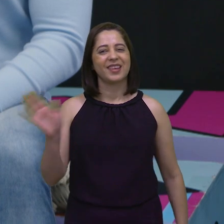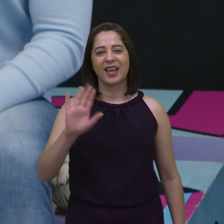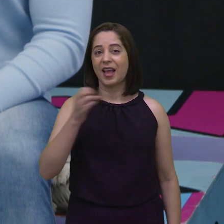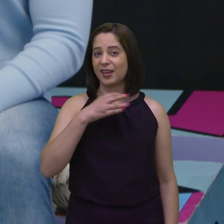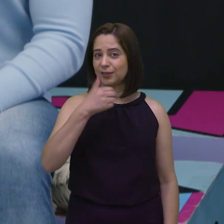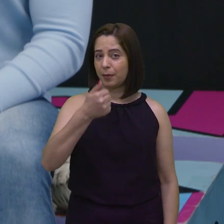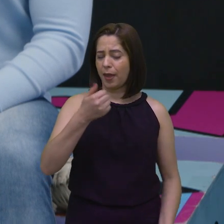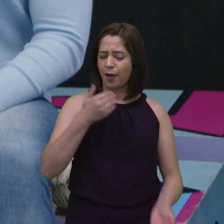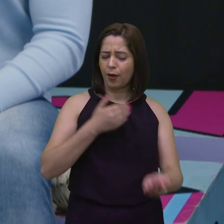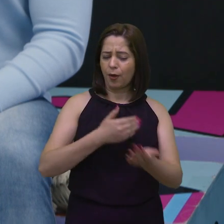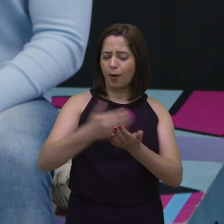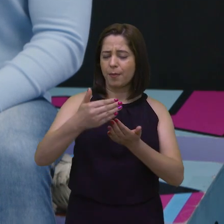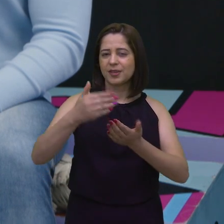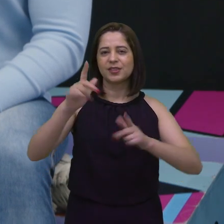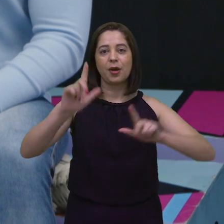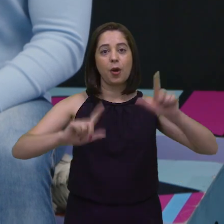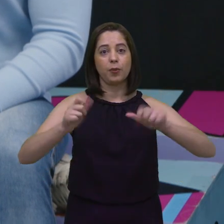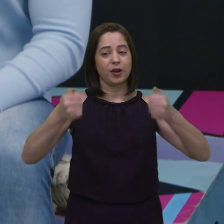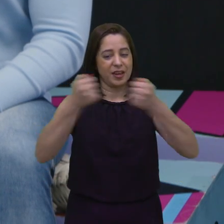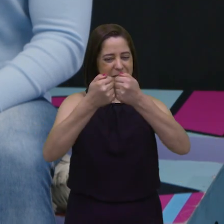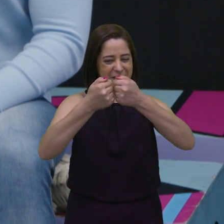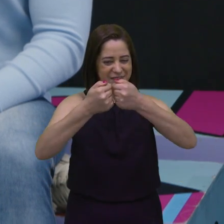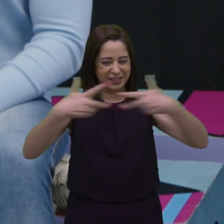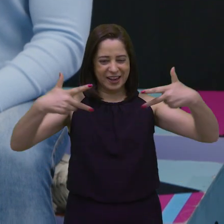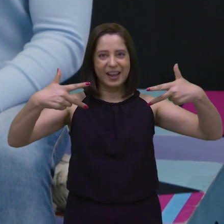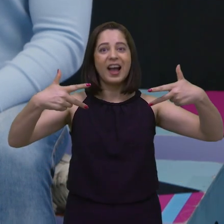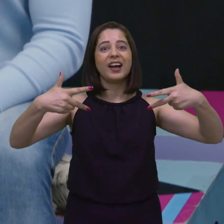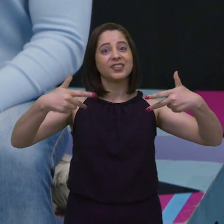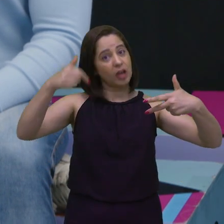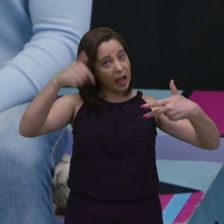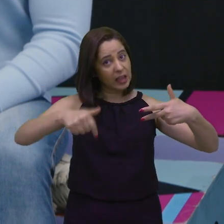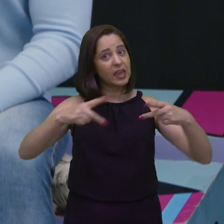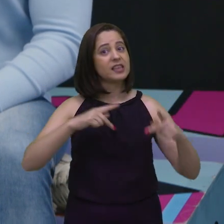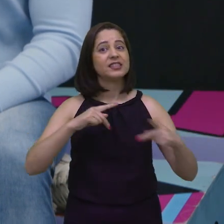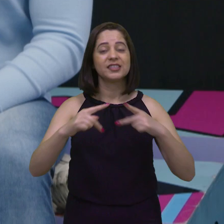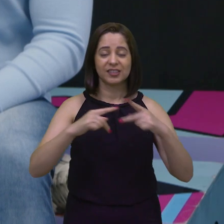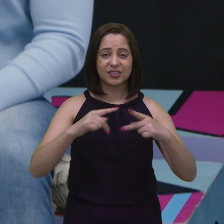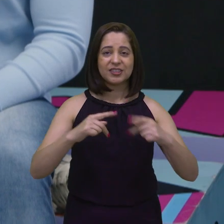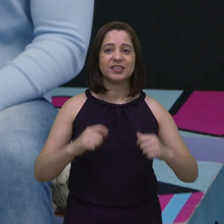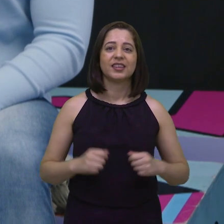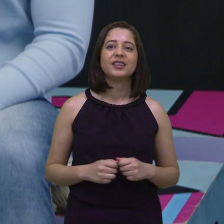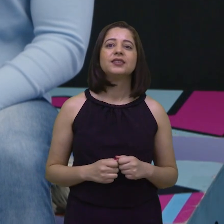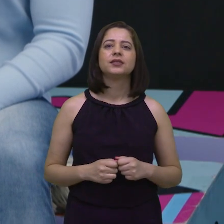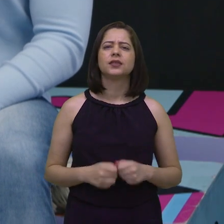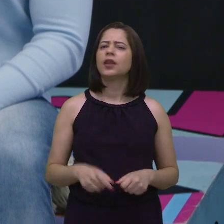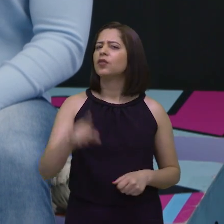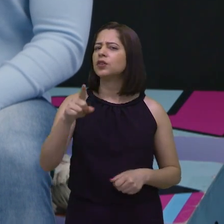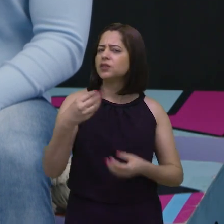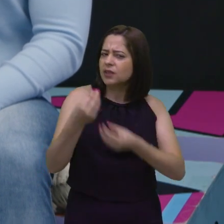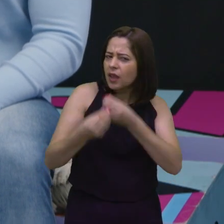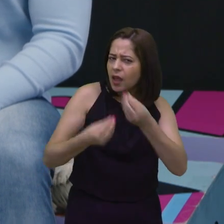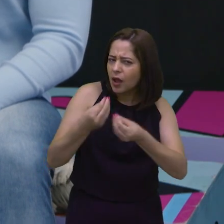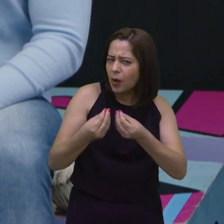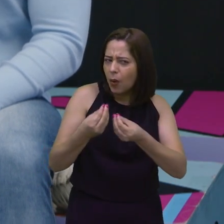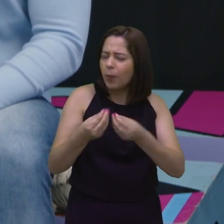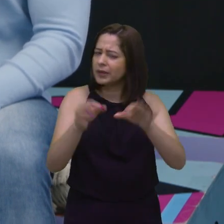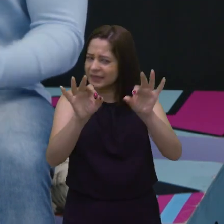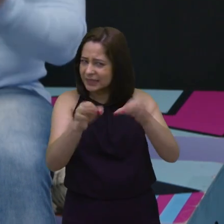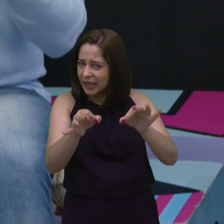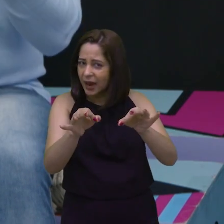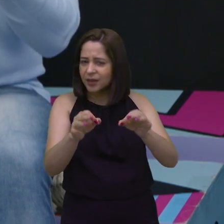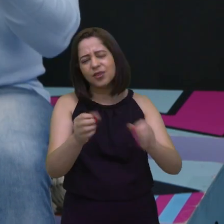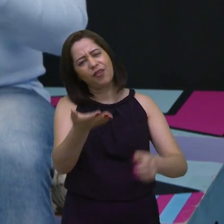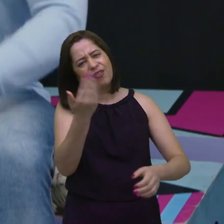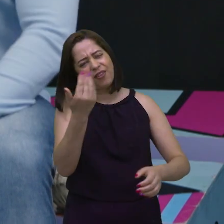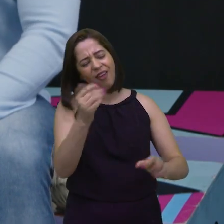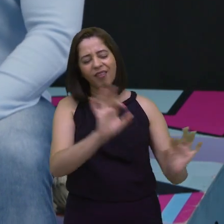E aí pessoal, tudo bem? Tá no ar mais um Tá Ligado na Cidade aqui na TV Câmara São José dos Campos. Como é que vocês estão? Tudo certo?